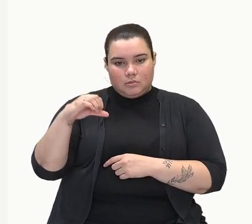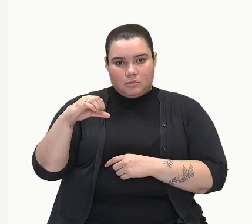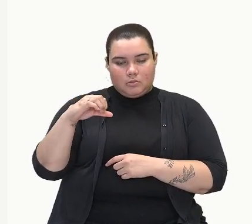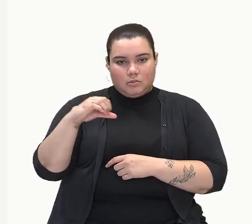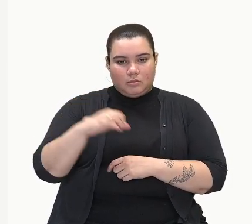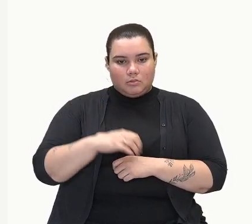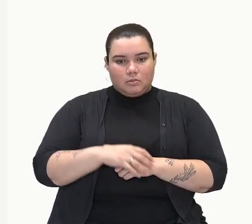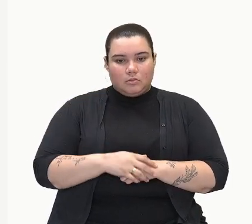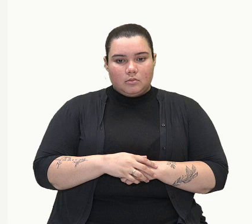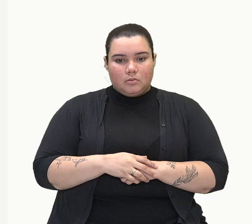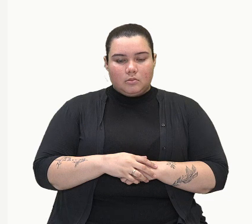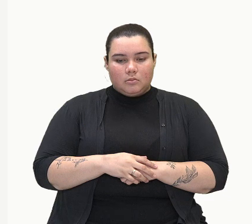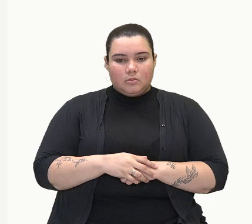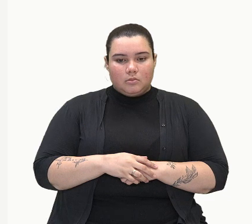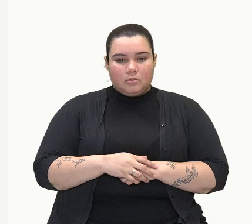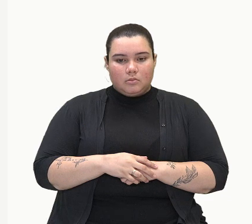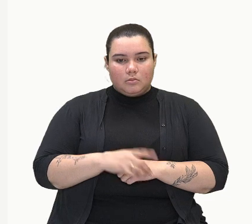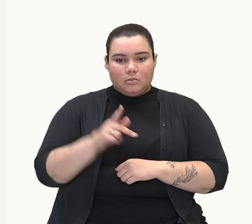27,9